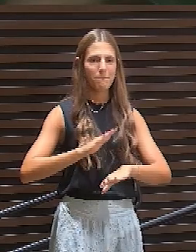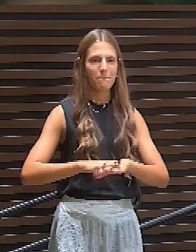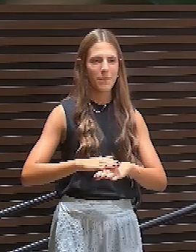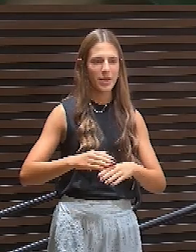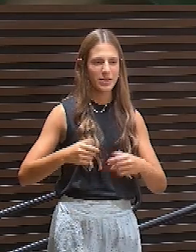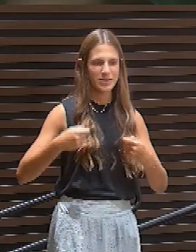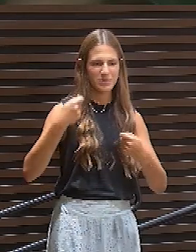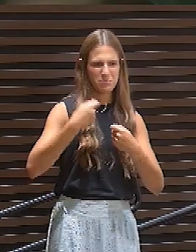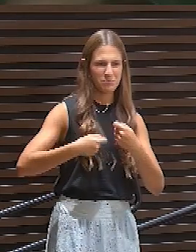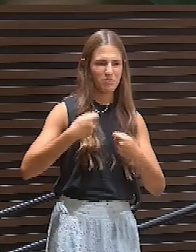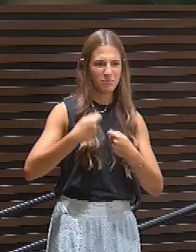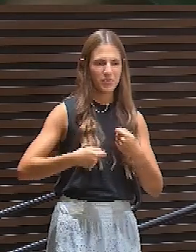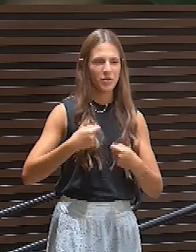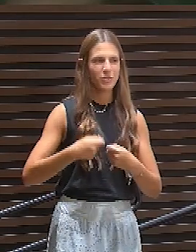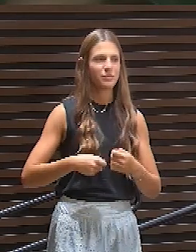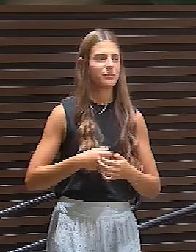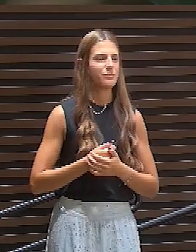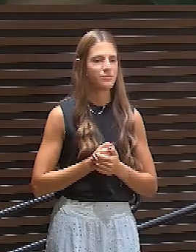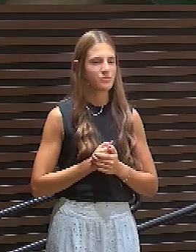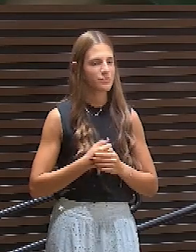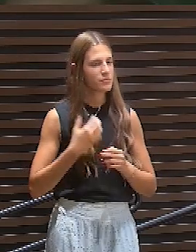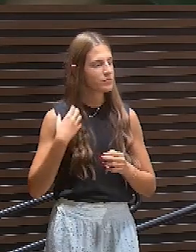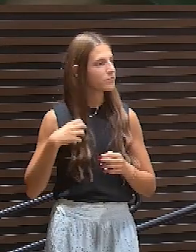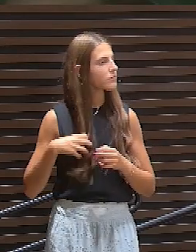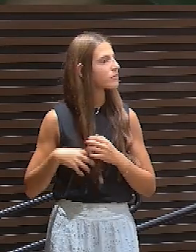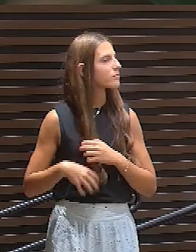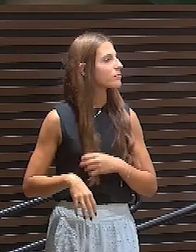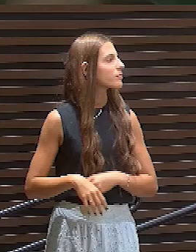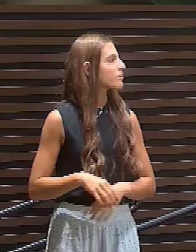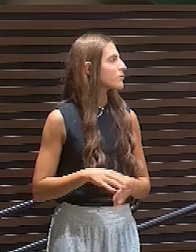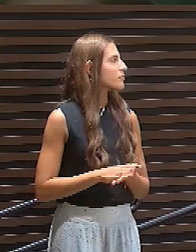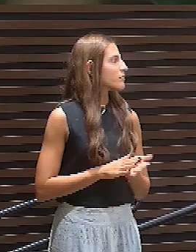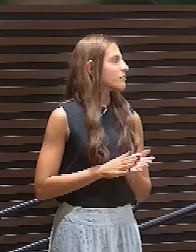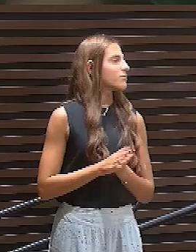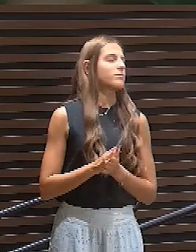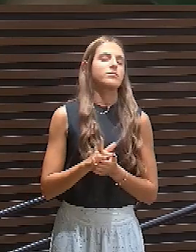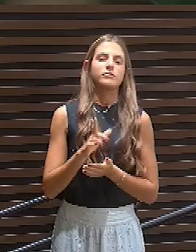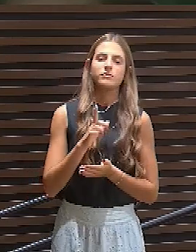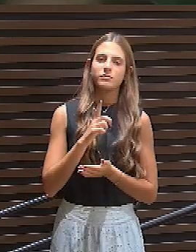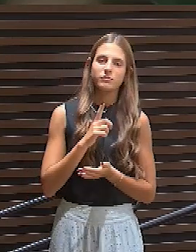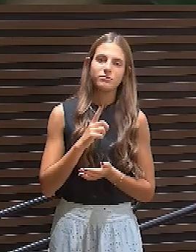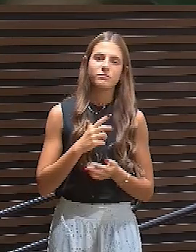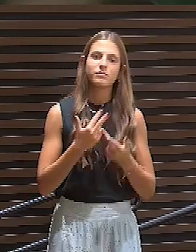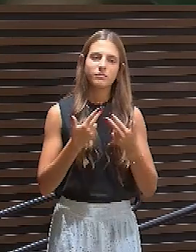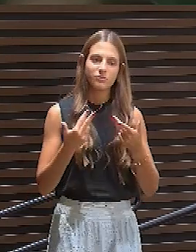Mesmo porque havia uns elementos estranhos